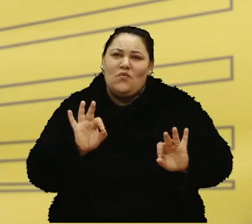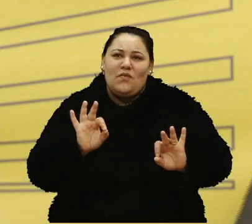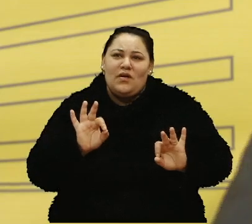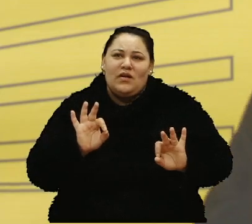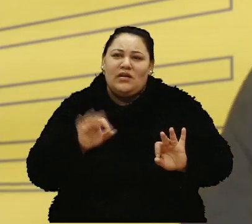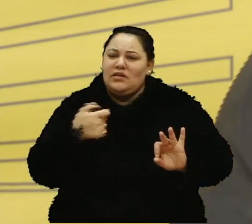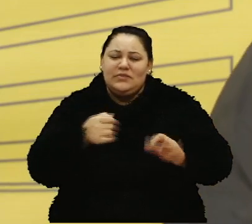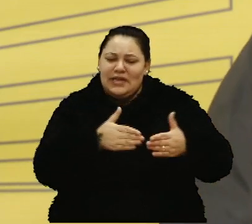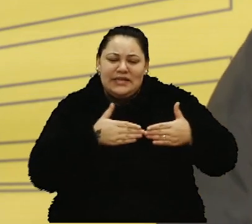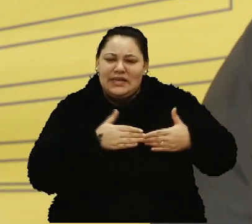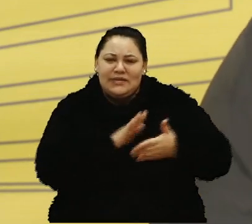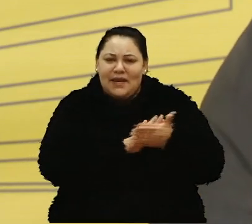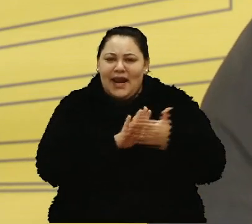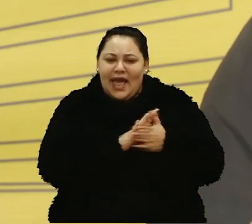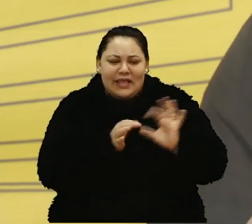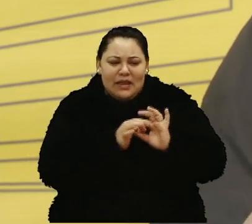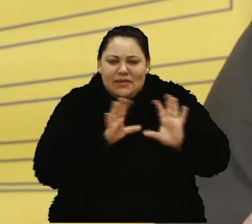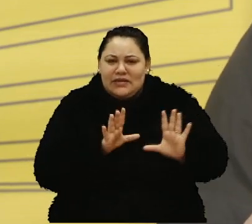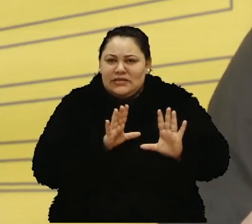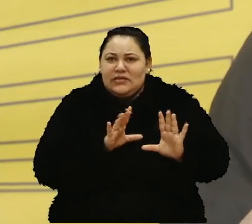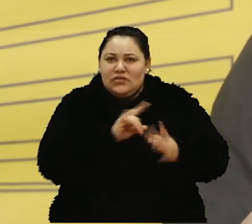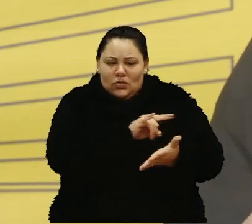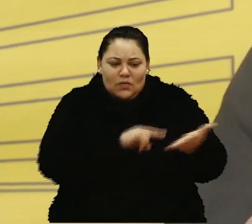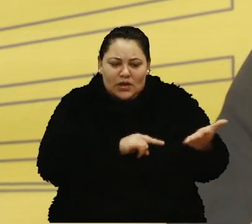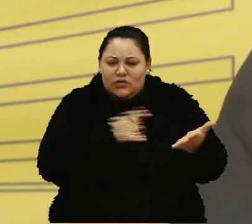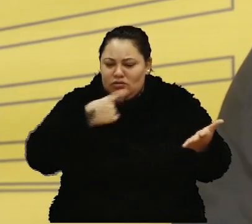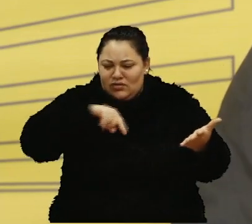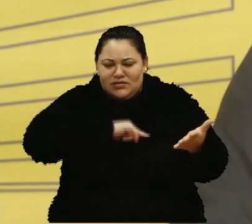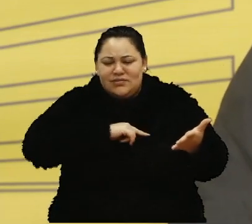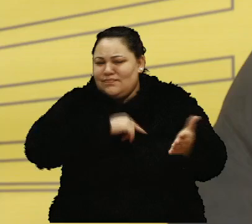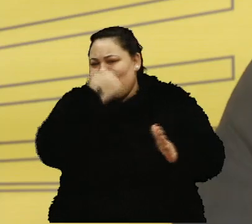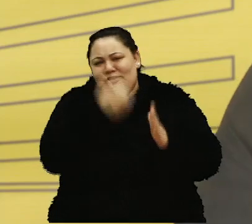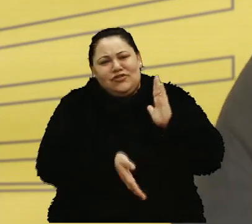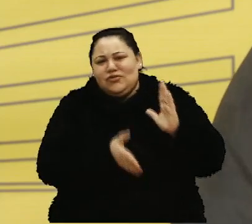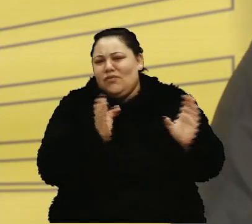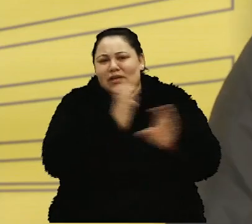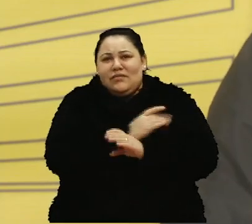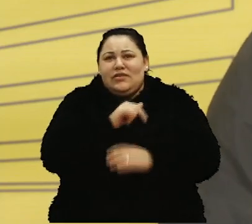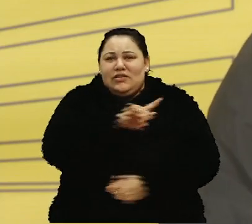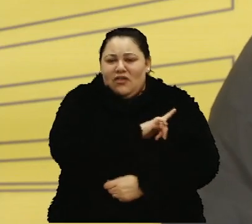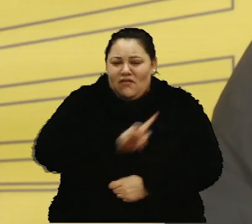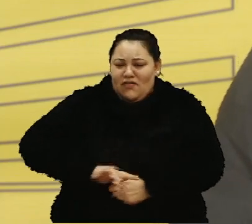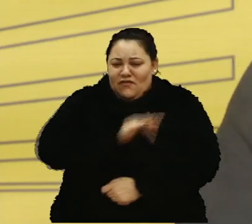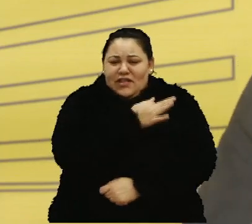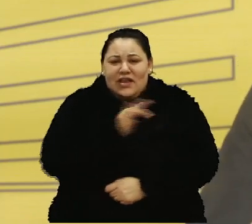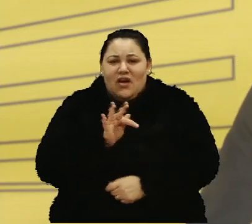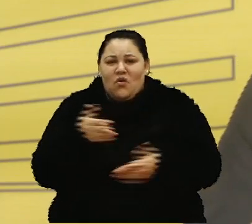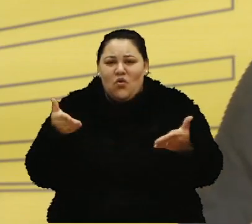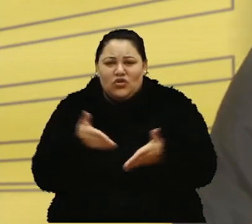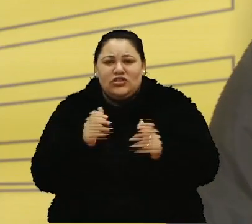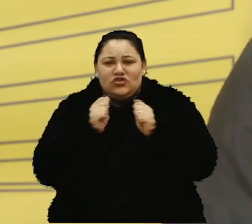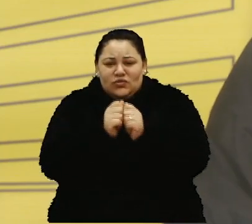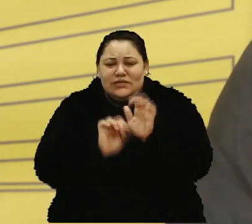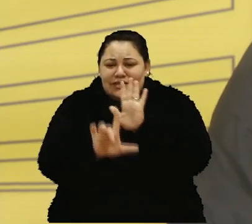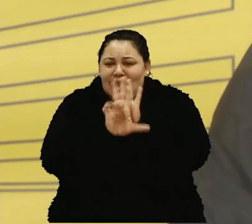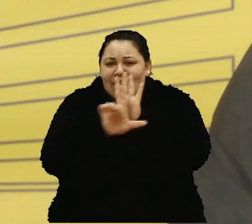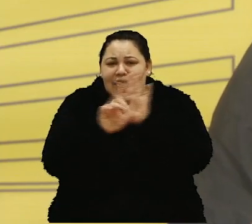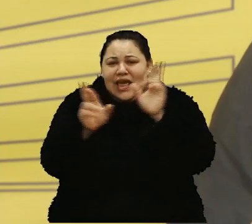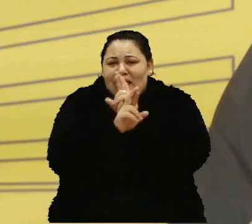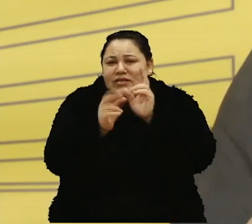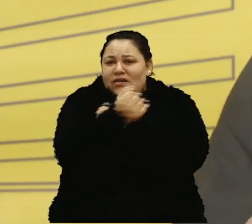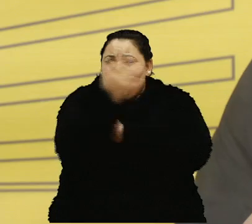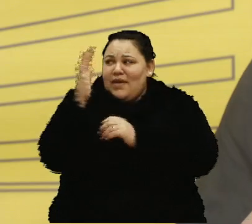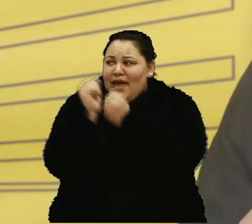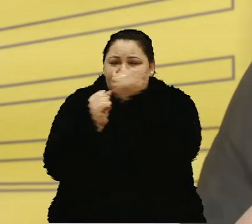licença. Nós estamos perdidos. Com esse governo federal que nós temos aí, essas leis ambientais que nós temos